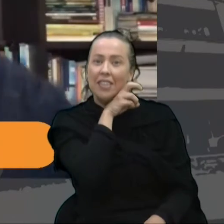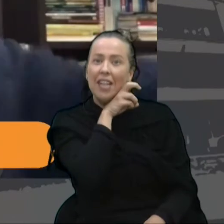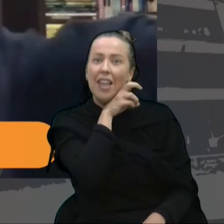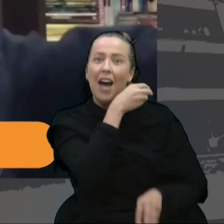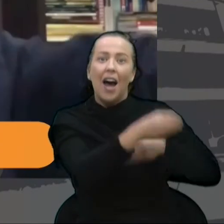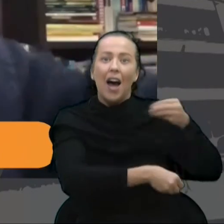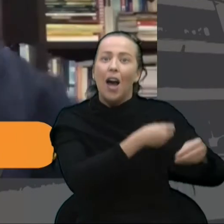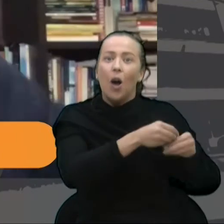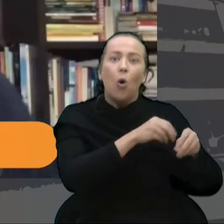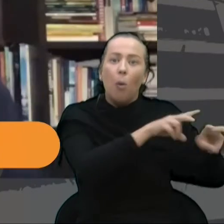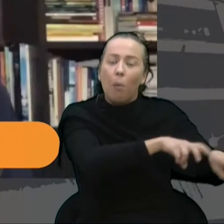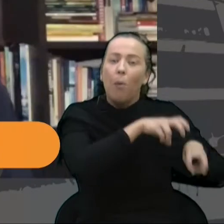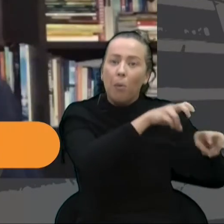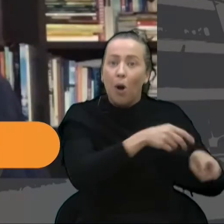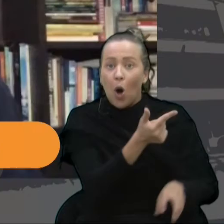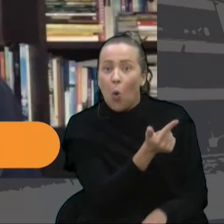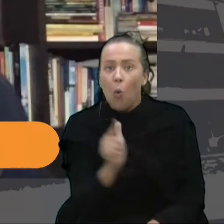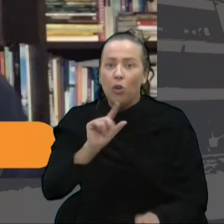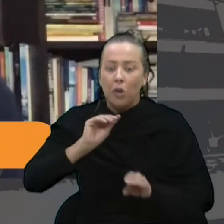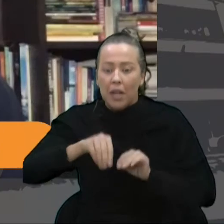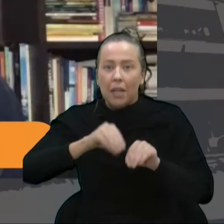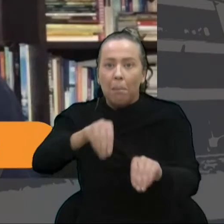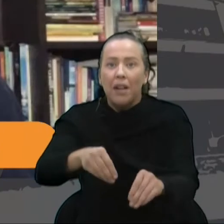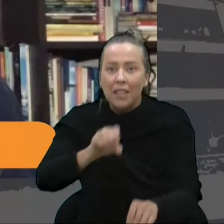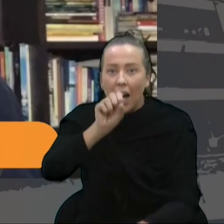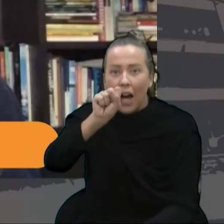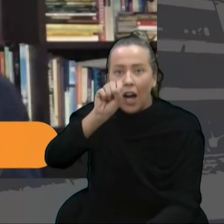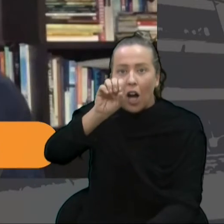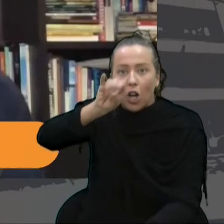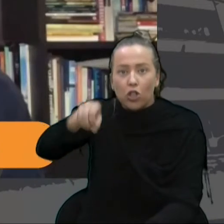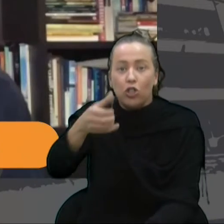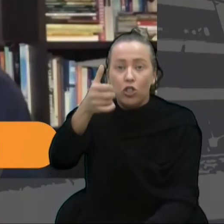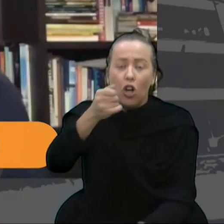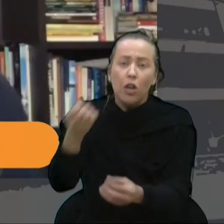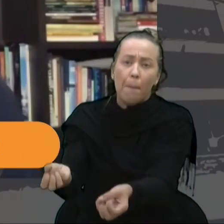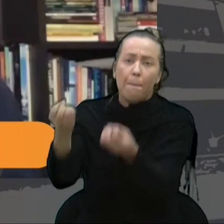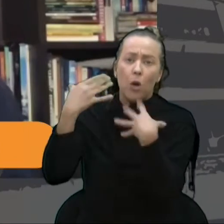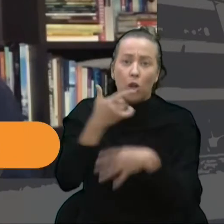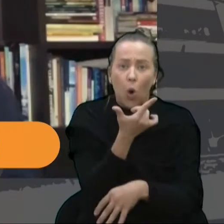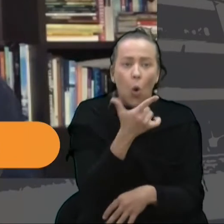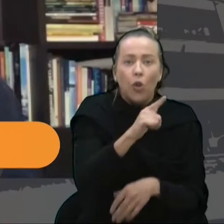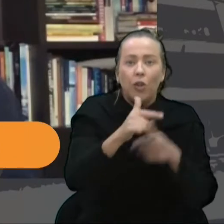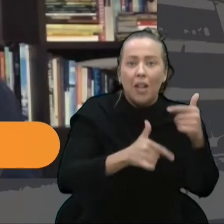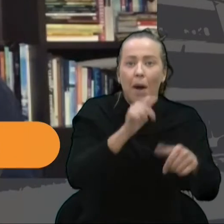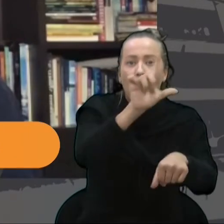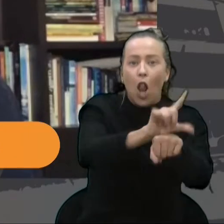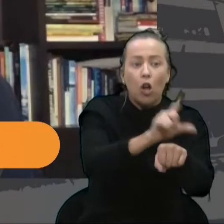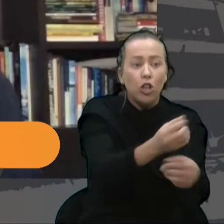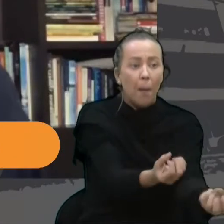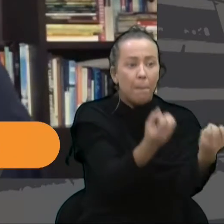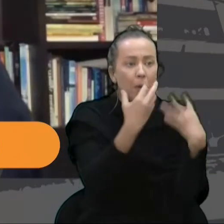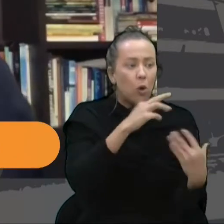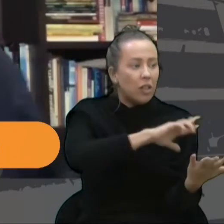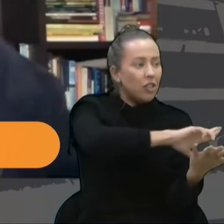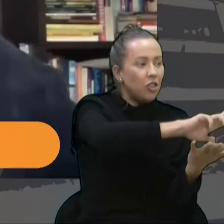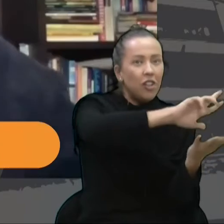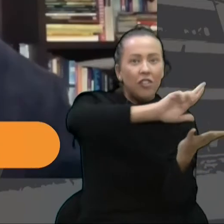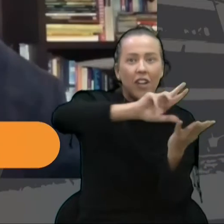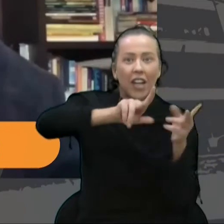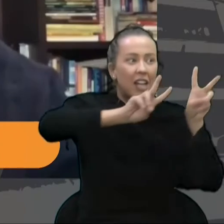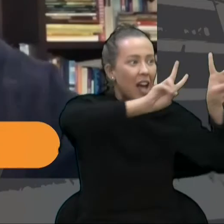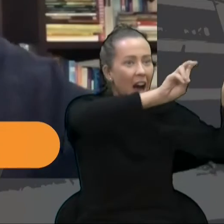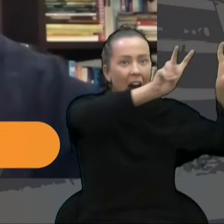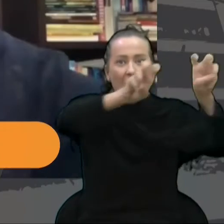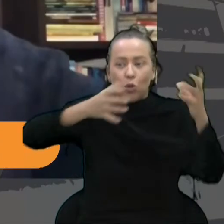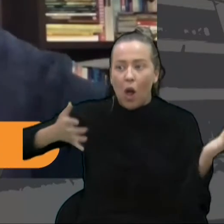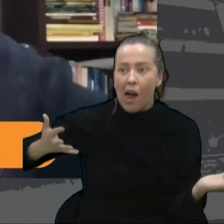O outro que planta soja me conta outras coisas. O comerciante me conta também. Então, meu Deus do